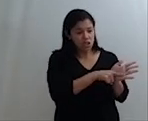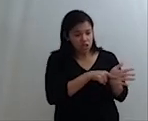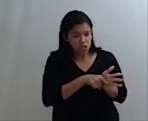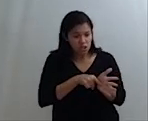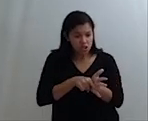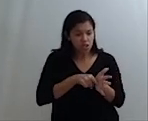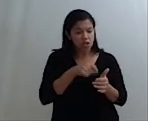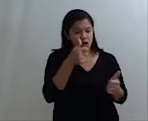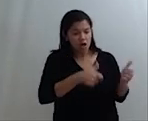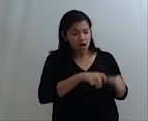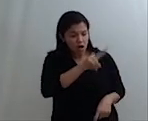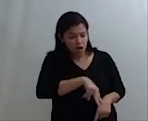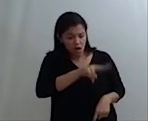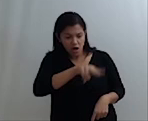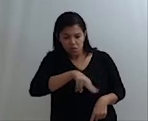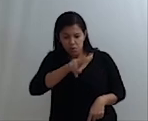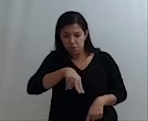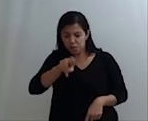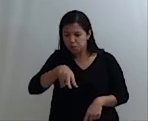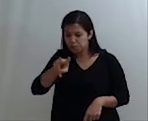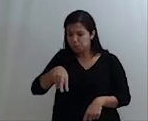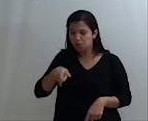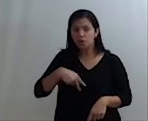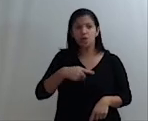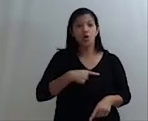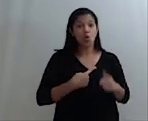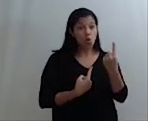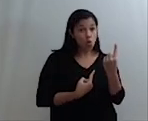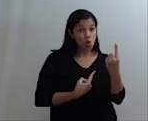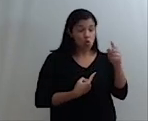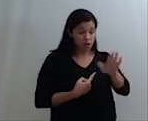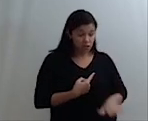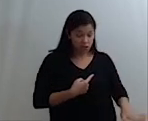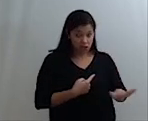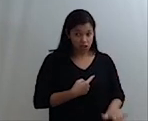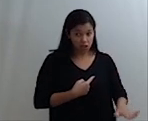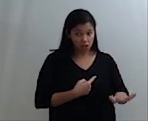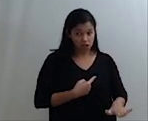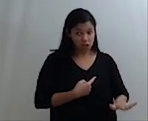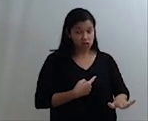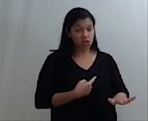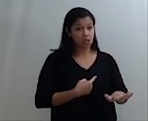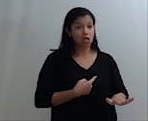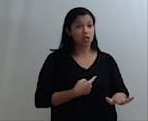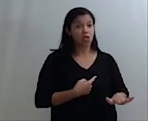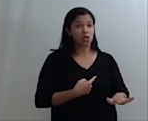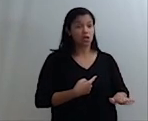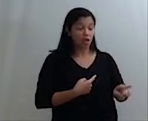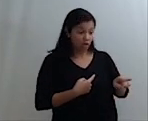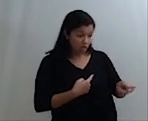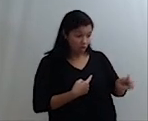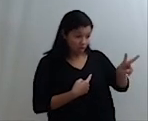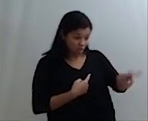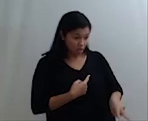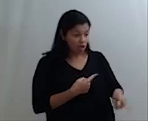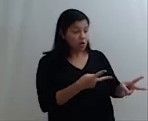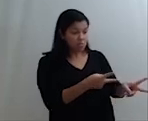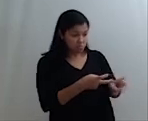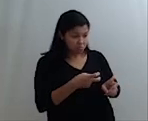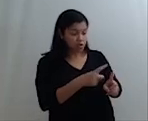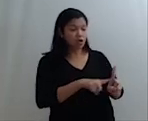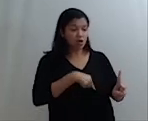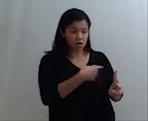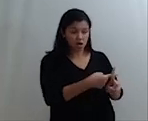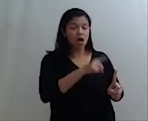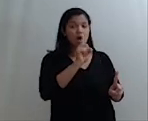31 32 referente a uma menor mas tem mais a uma menor o qual foi positivo para lesão